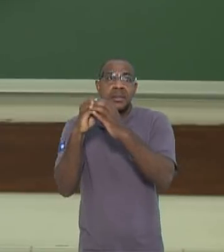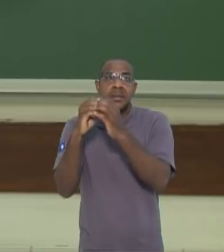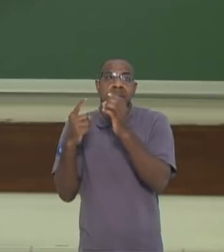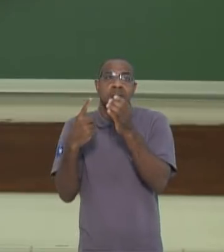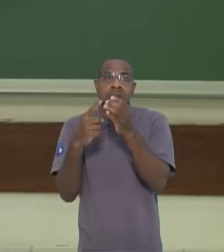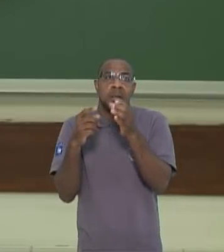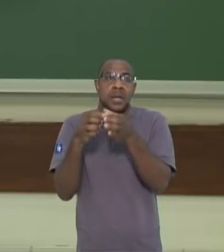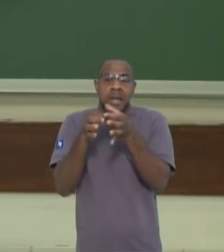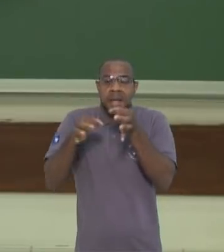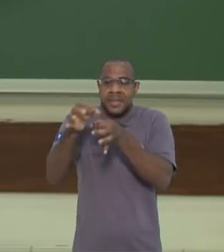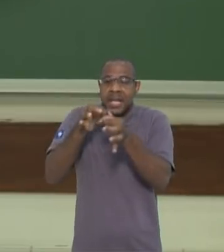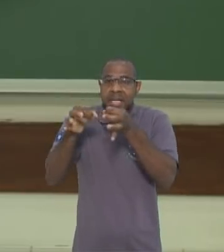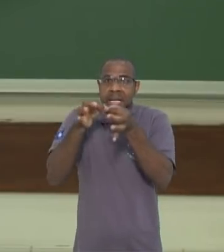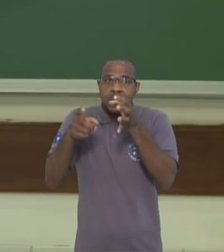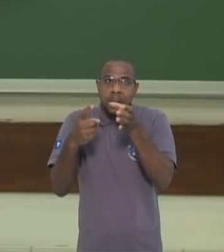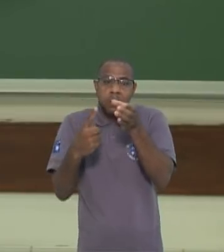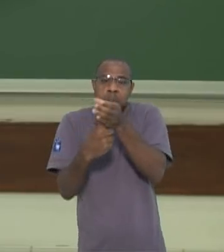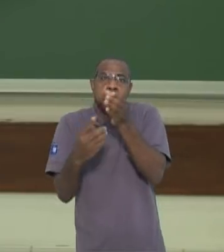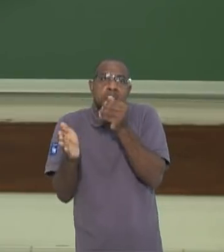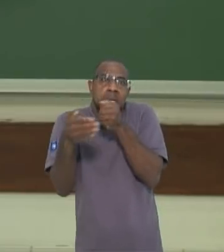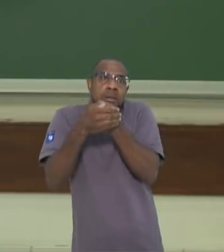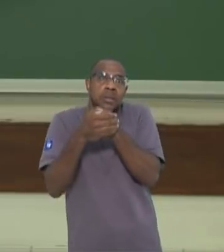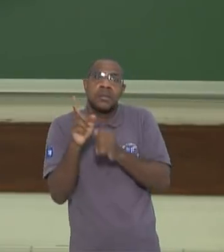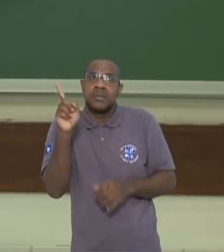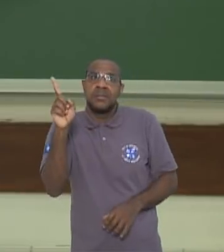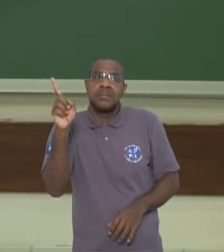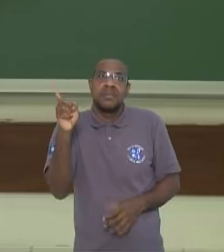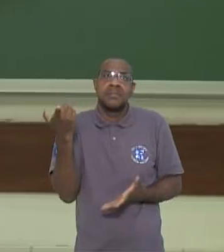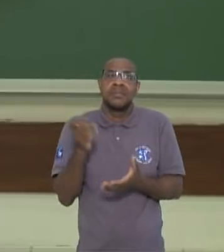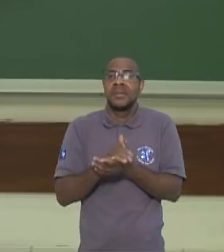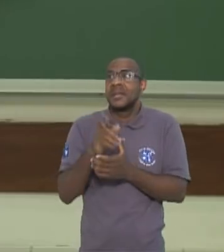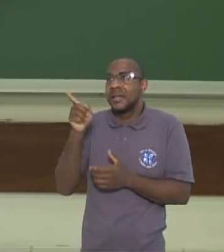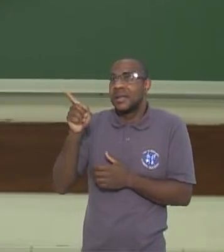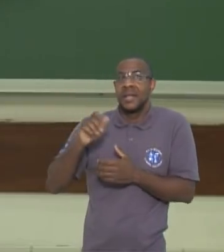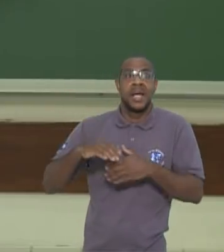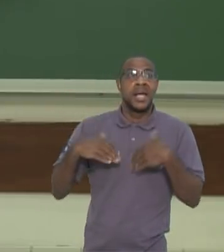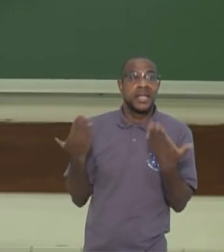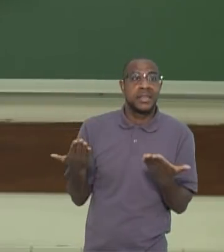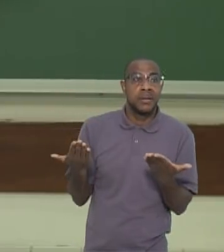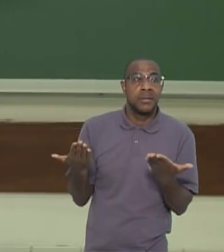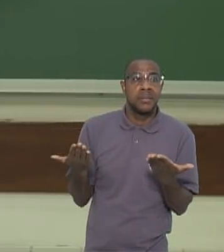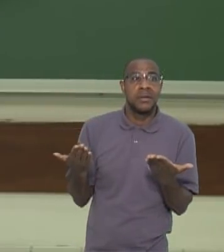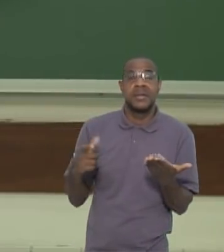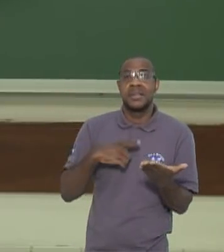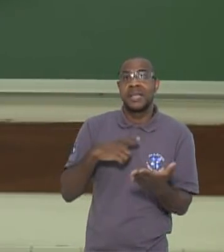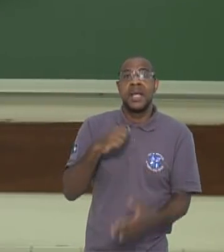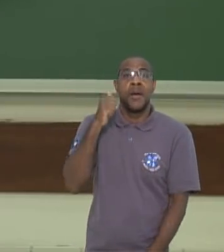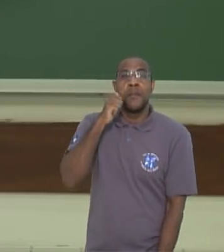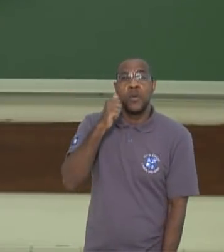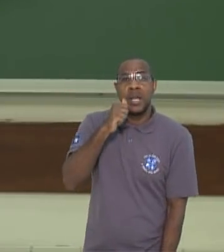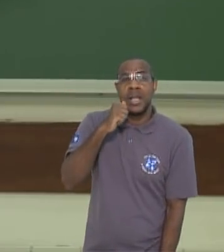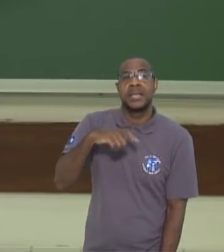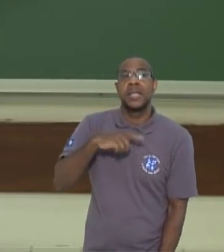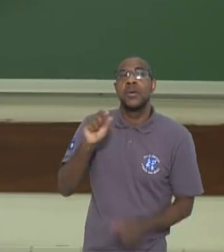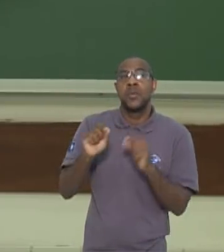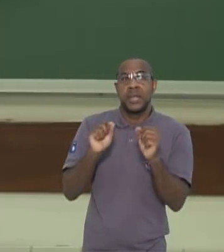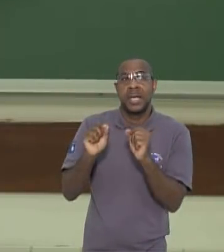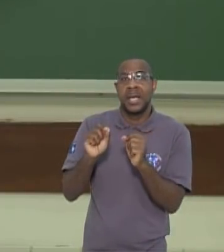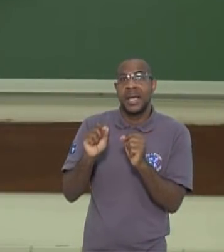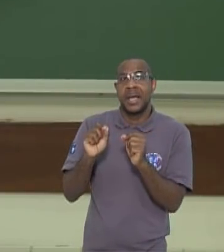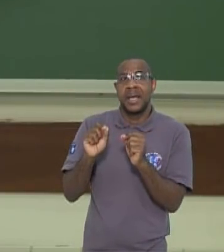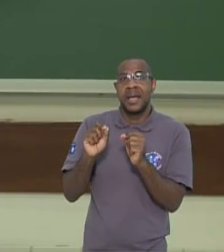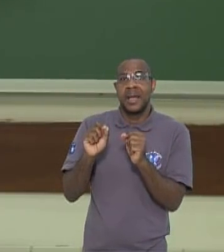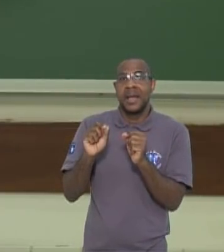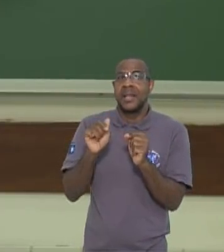inativar o único X que ela tem, não vai ter nenhum funcionando. Então, ela não inativa. Então, de volta, gente, o único caso em que a gente tem mulheres sem o corpúsculo de Barr é quando